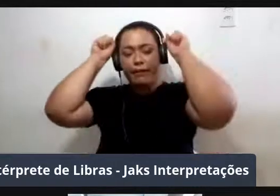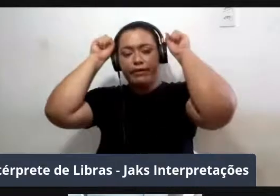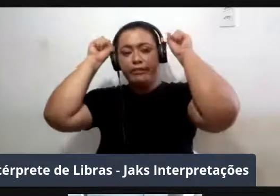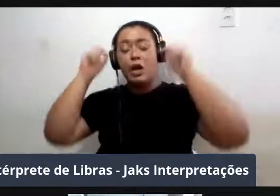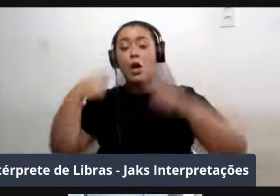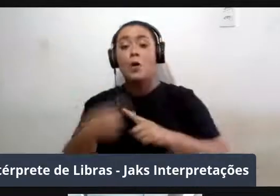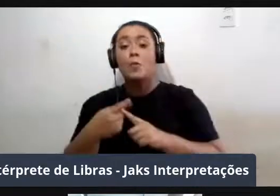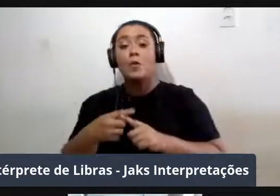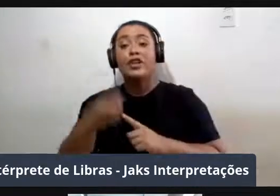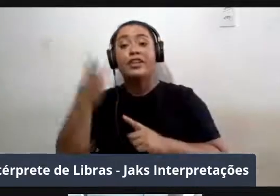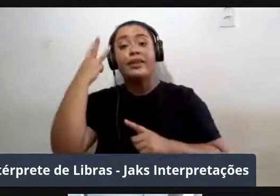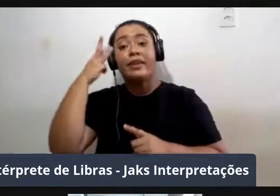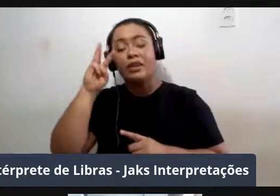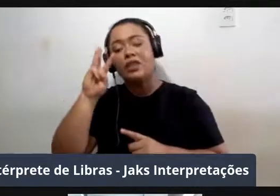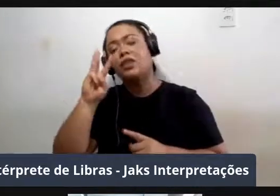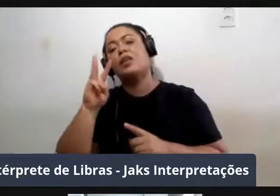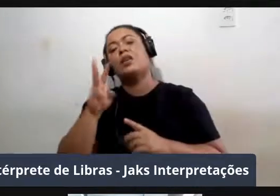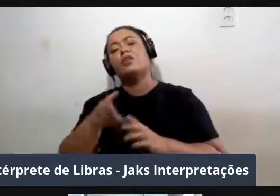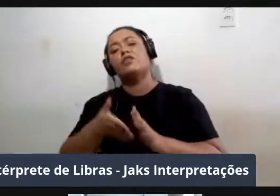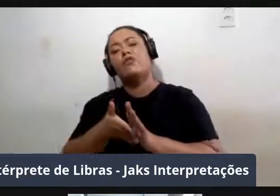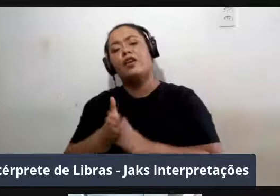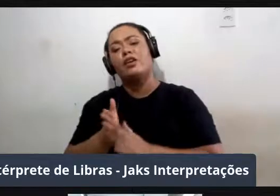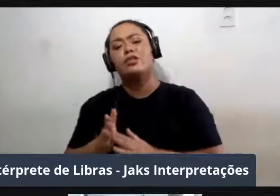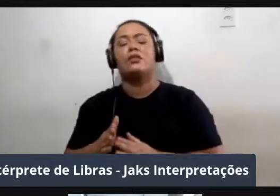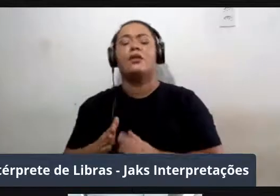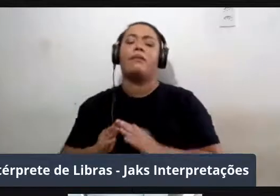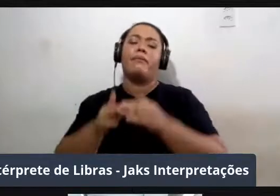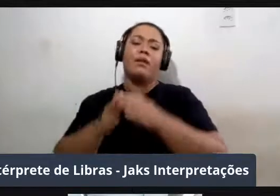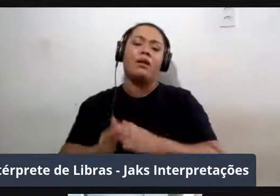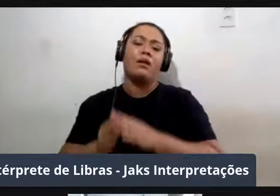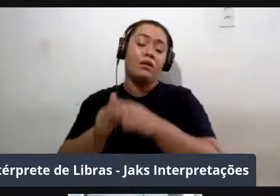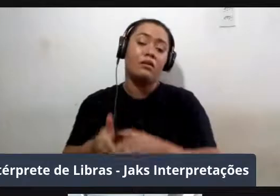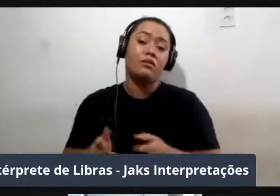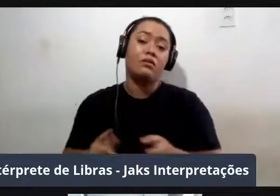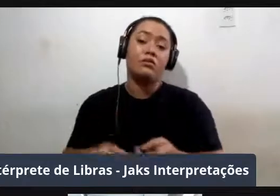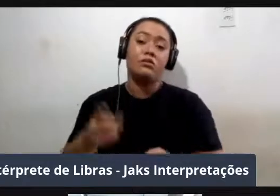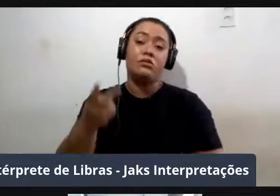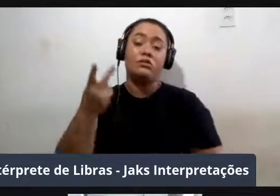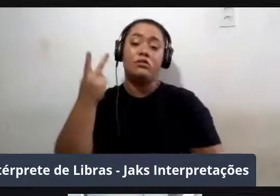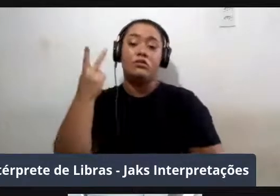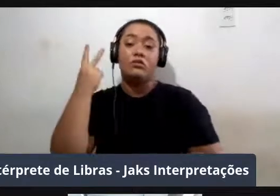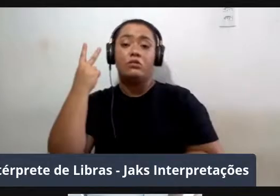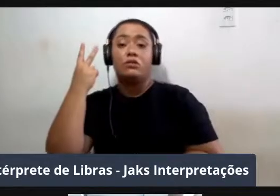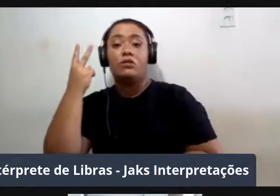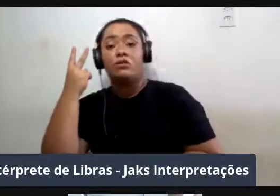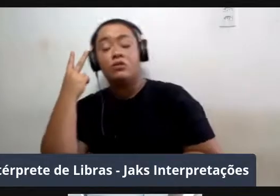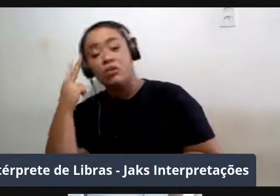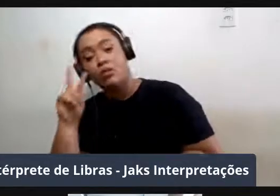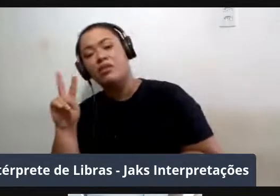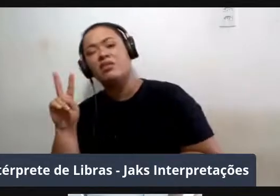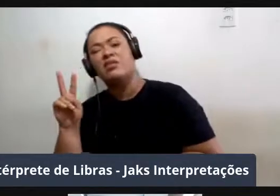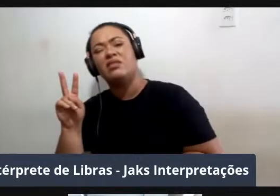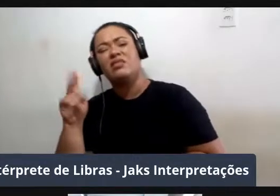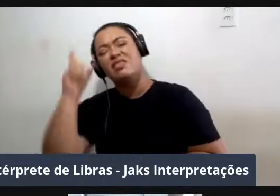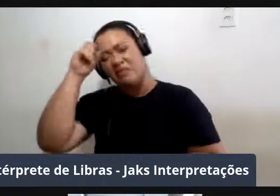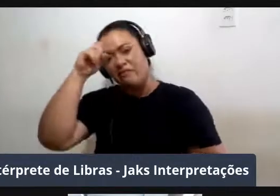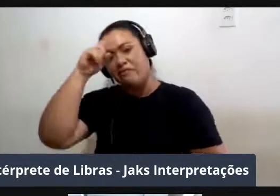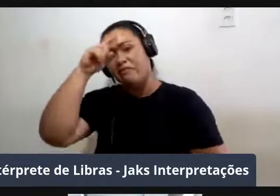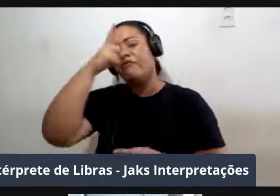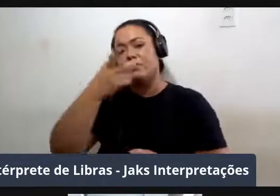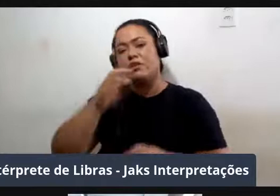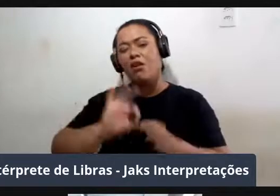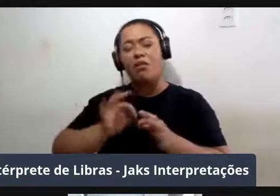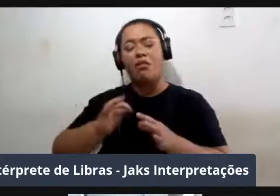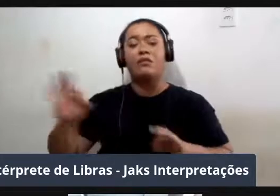lancha, às vezes 2 noites, 1 dia... É bem dificultoso essa trajetória, mas a gente consegue se